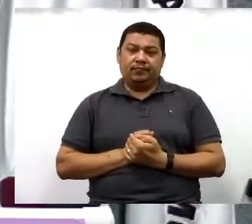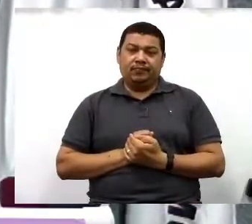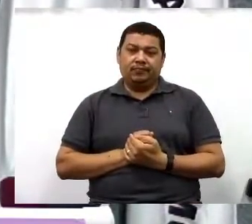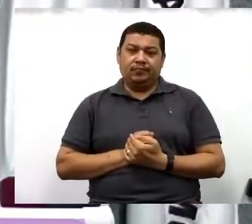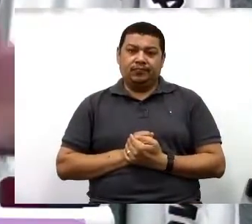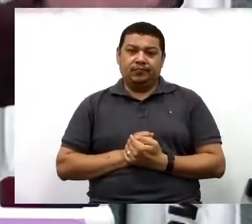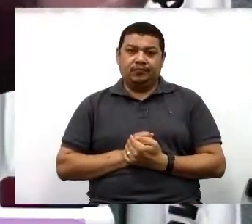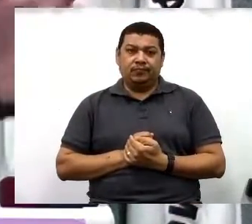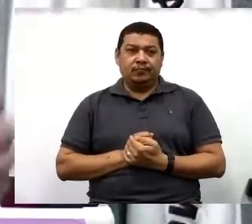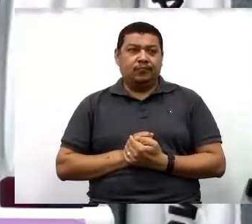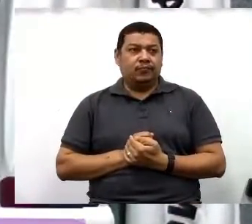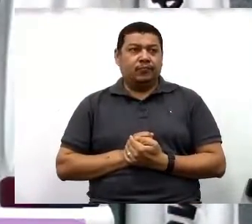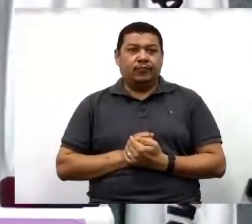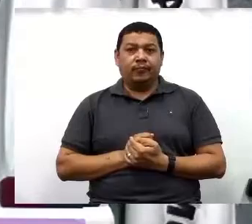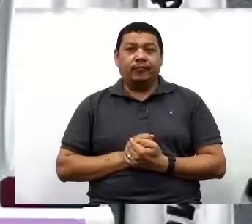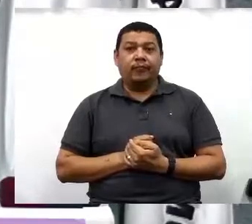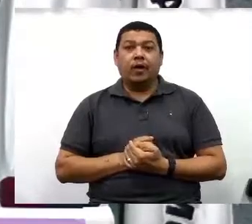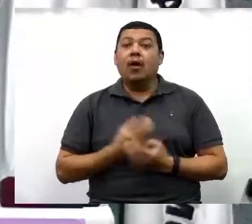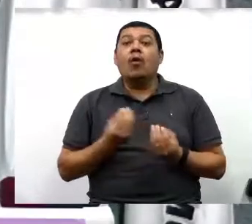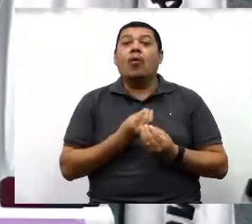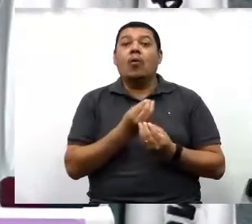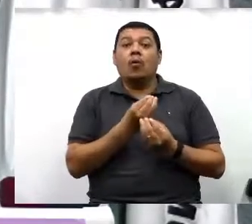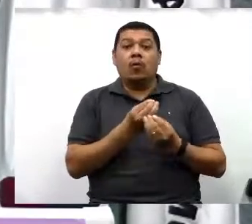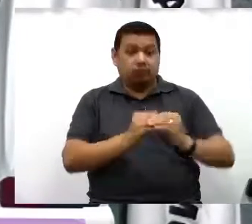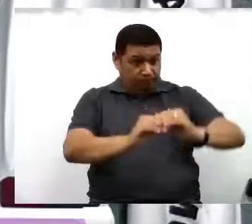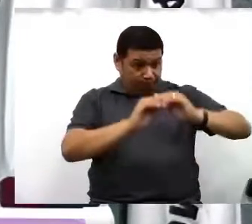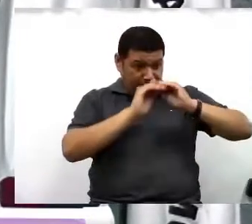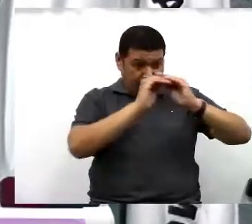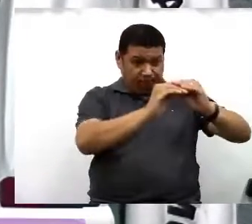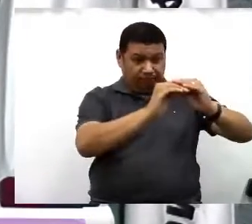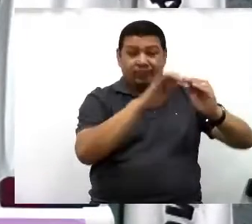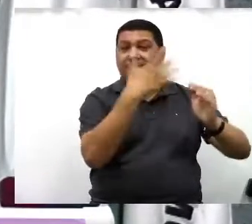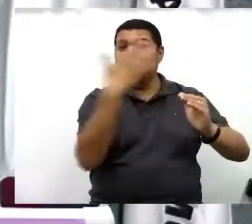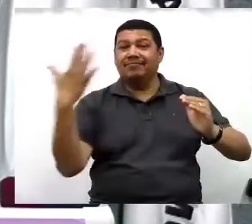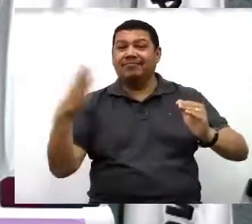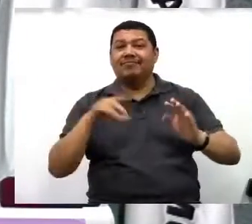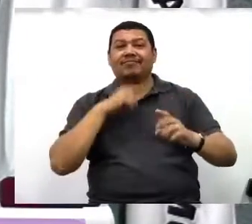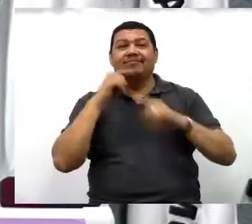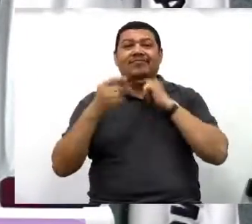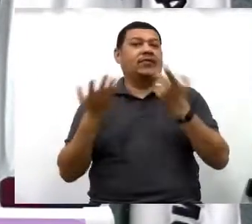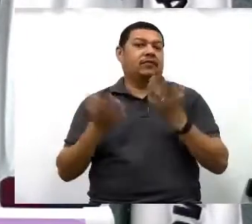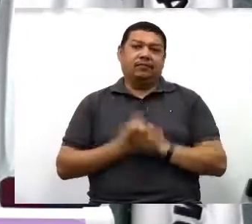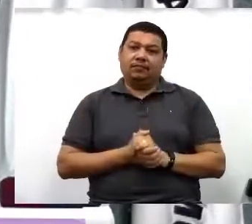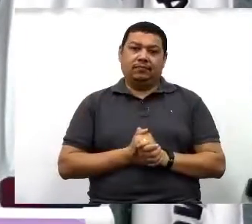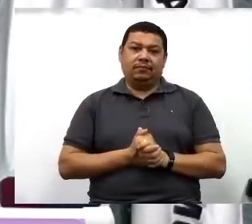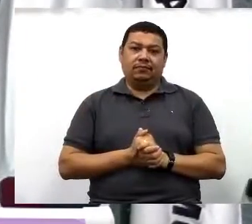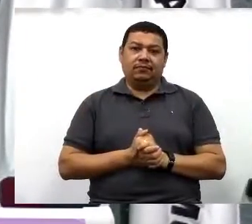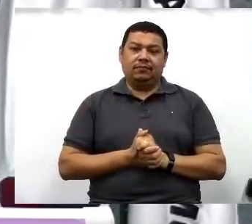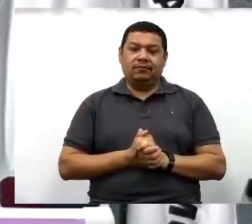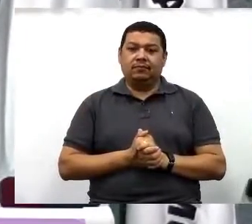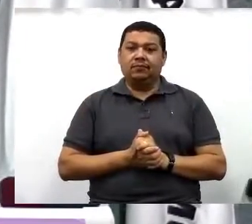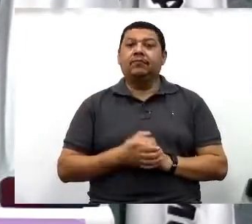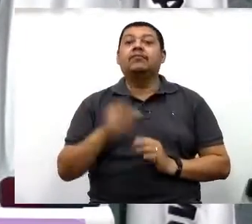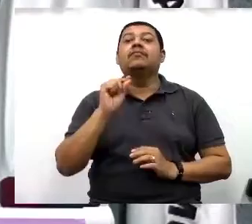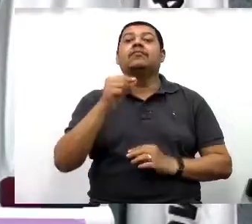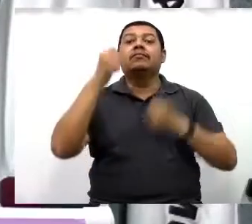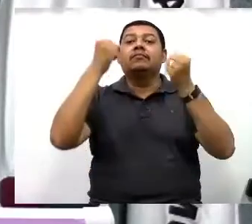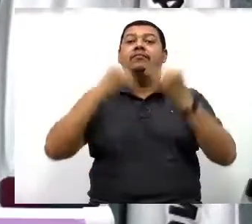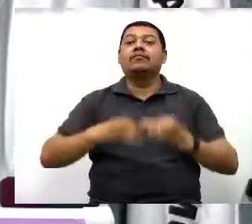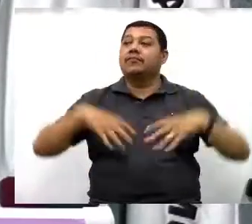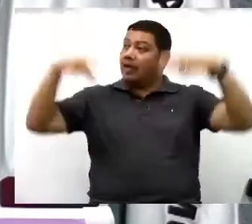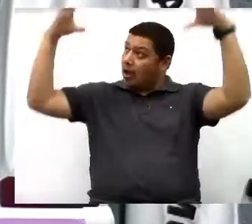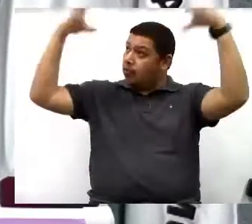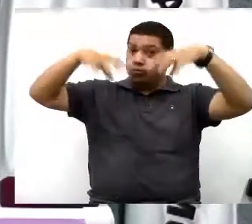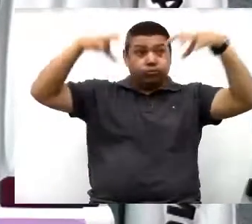O que falar da natureza? Não tem quem nós socorrer? O que falar da chuva?